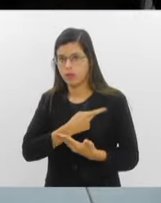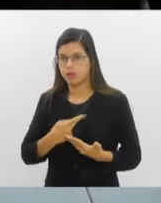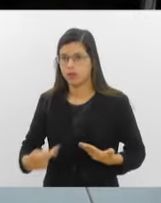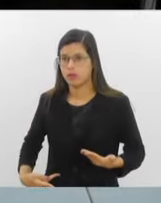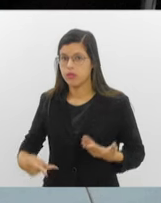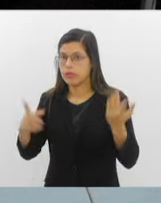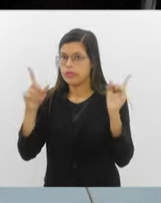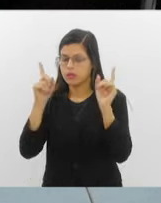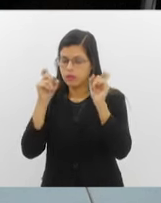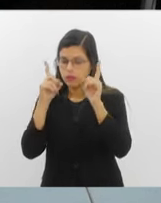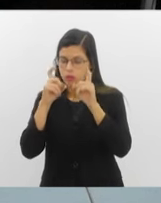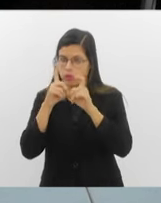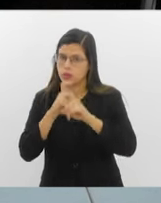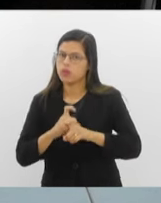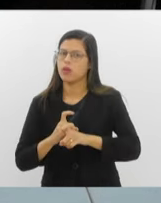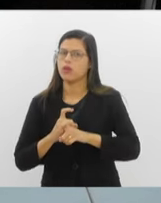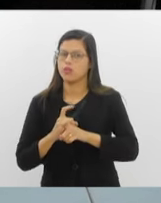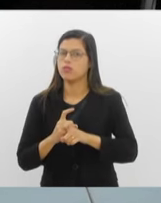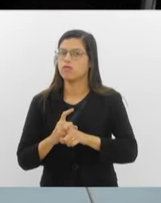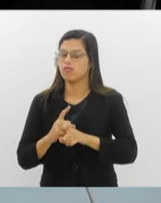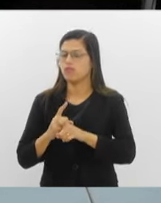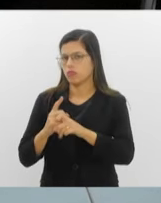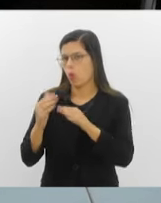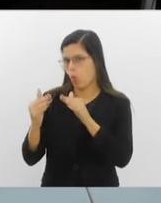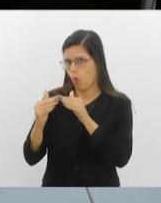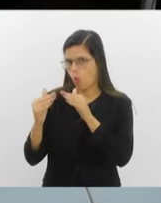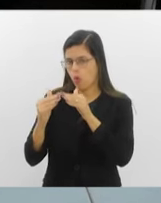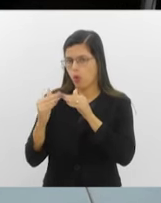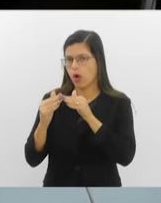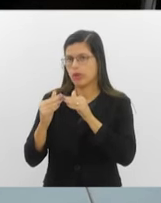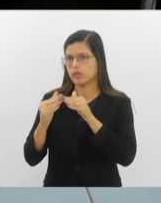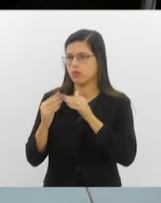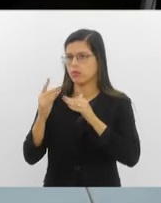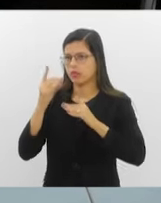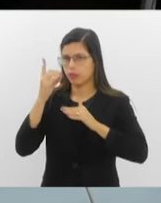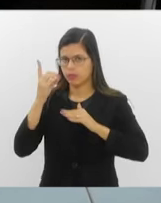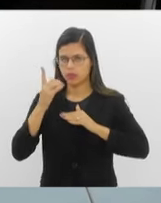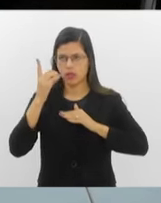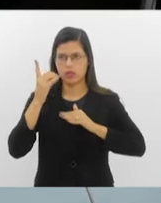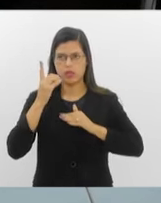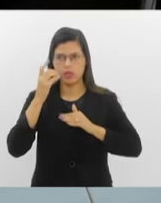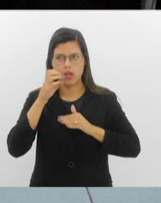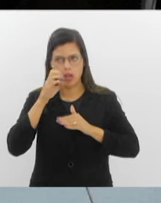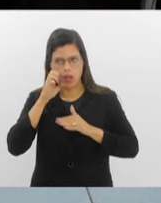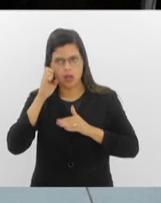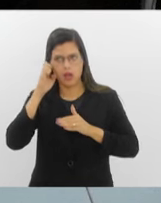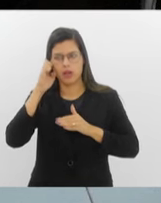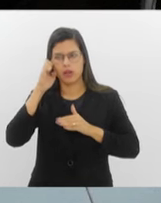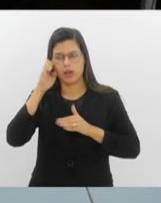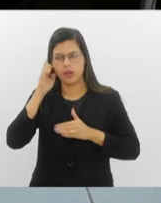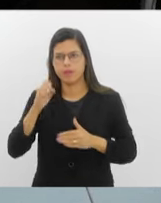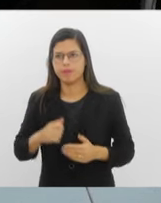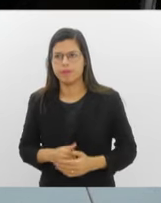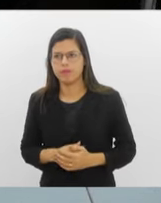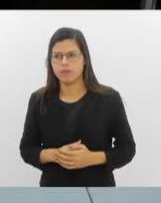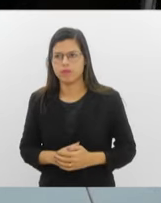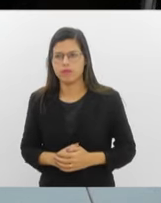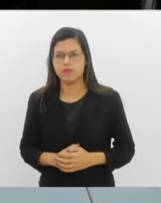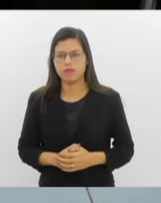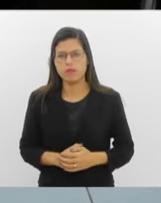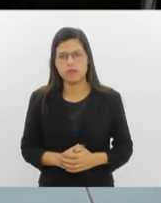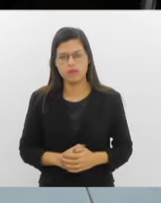Porque eu acho que tem razão a deputada Érica Takimoto,